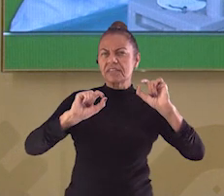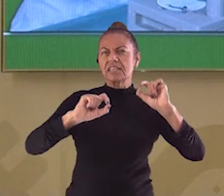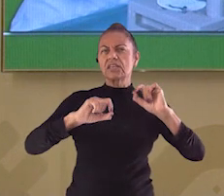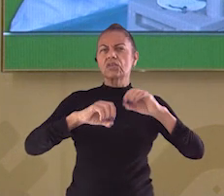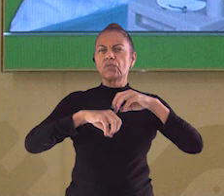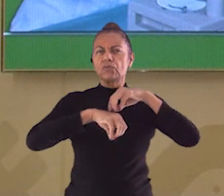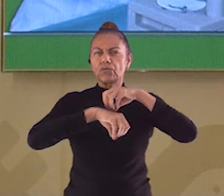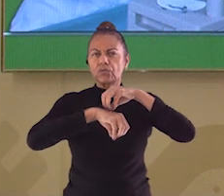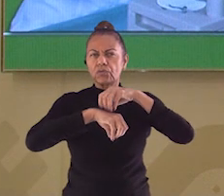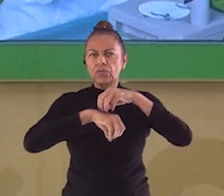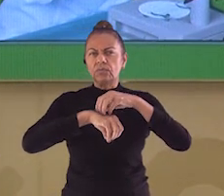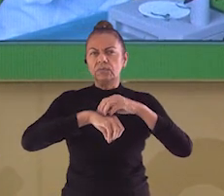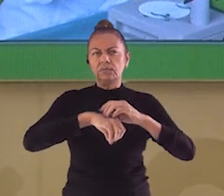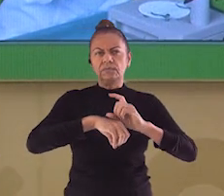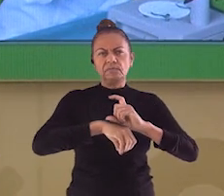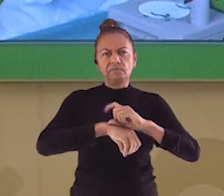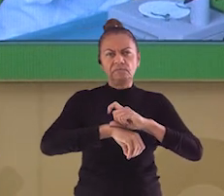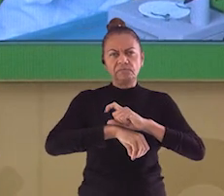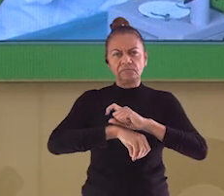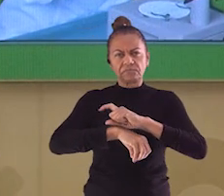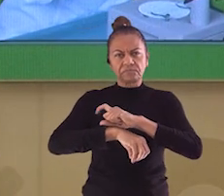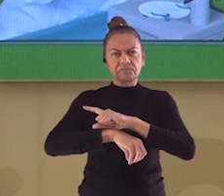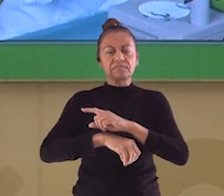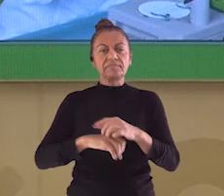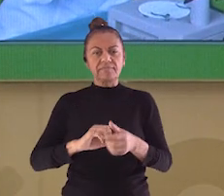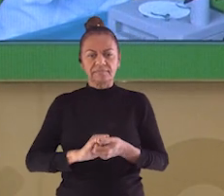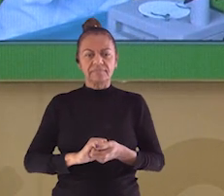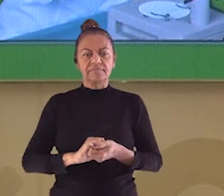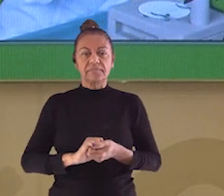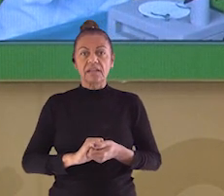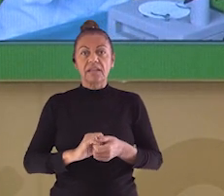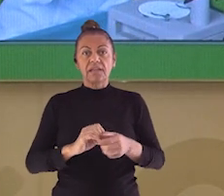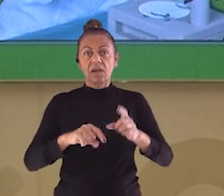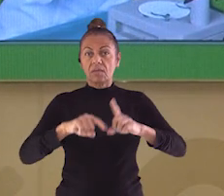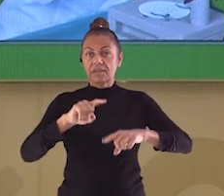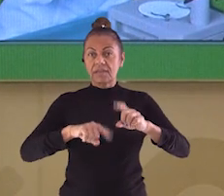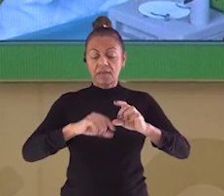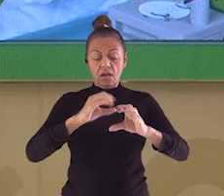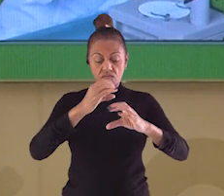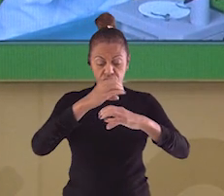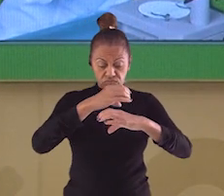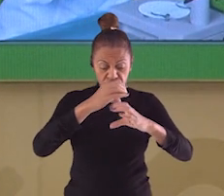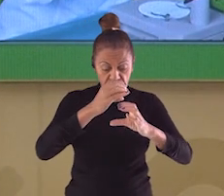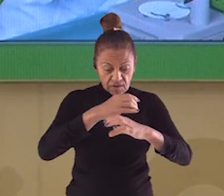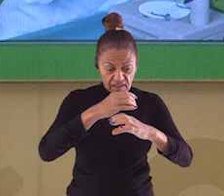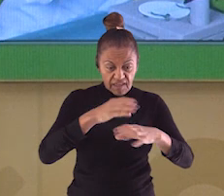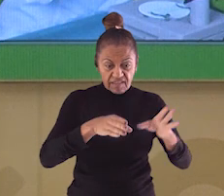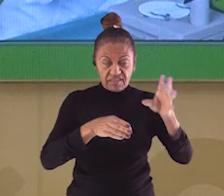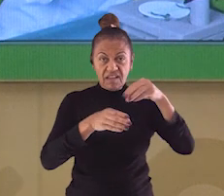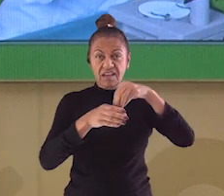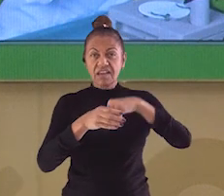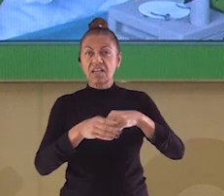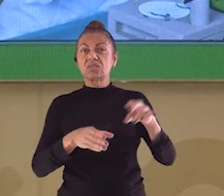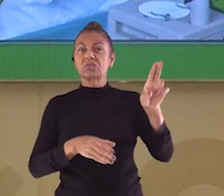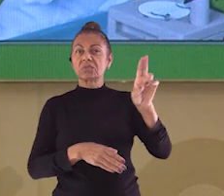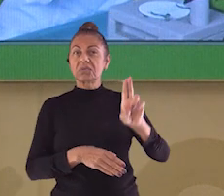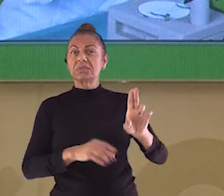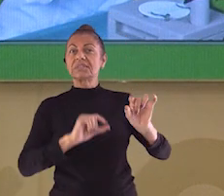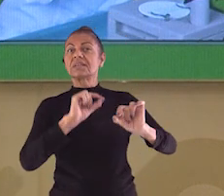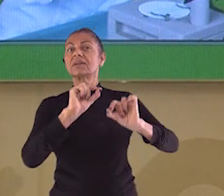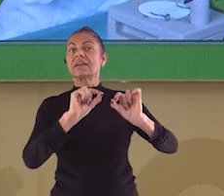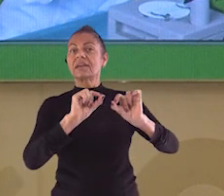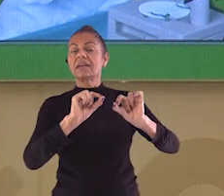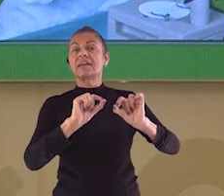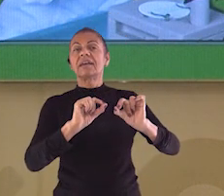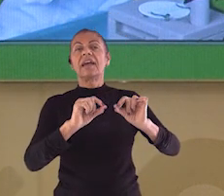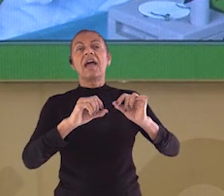e bactérias. Os microscópios usados de costume em universidades são capazes de ampliar